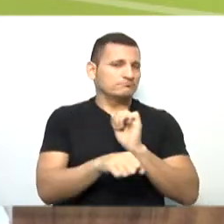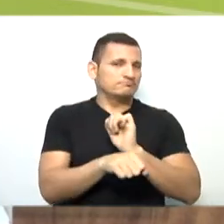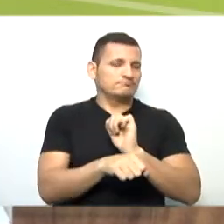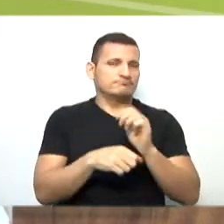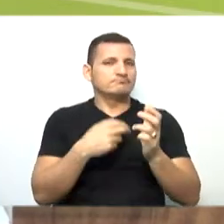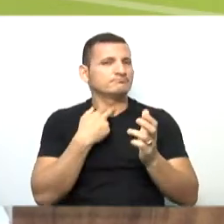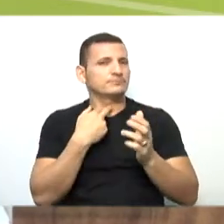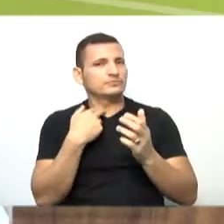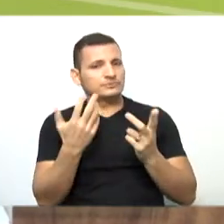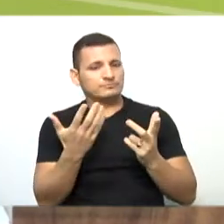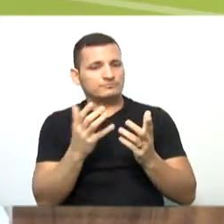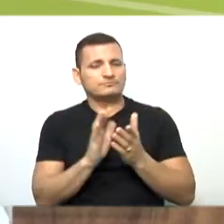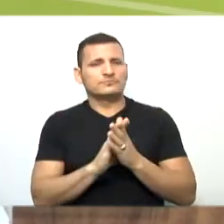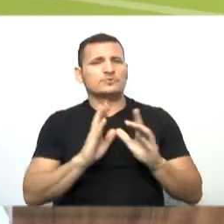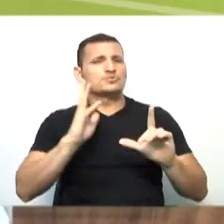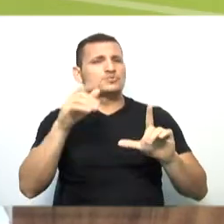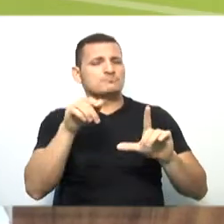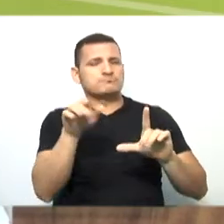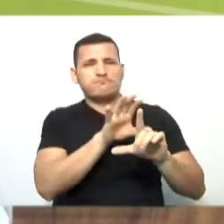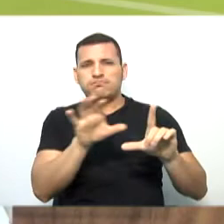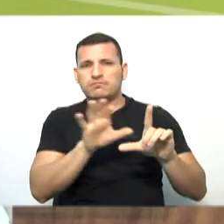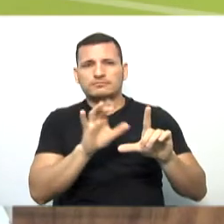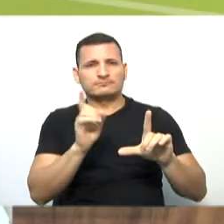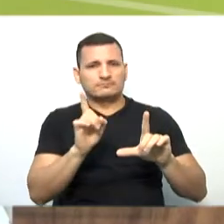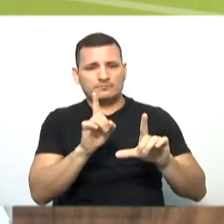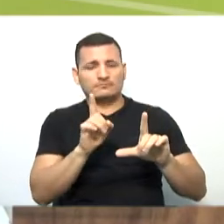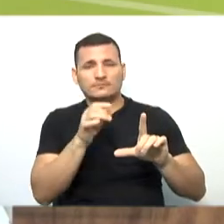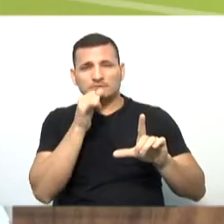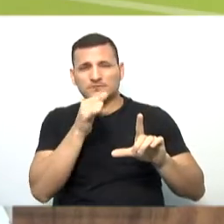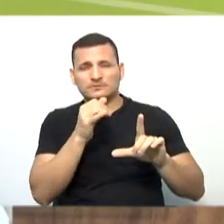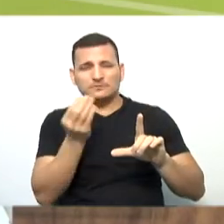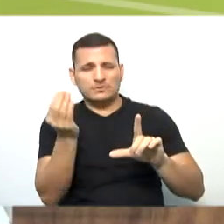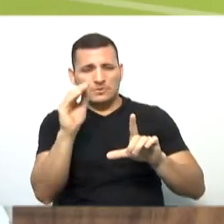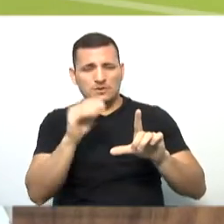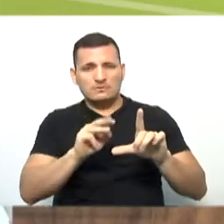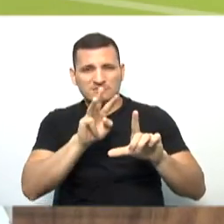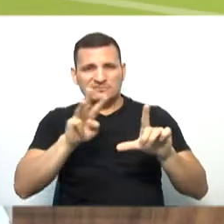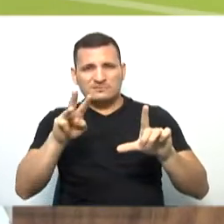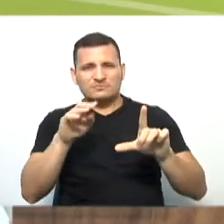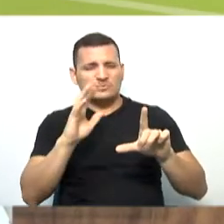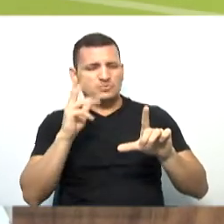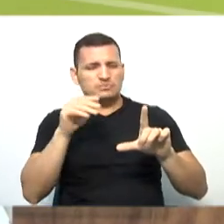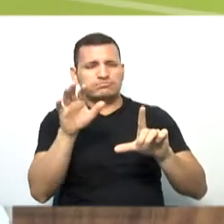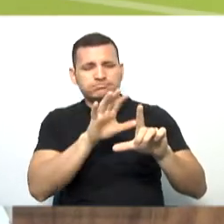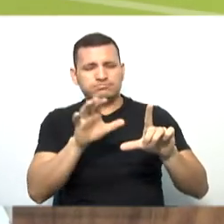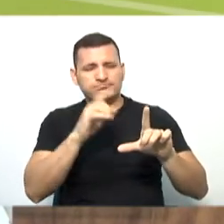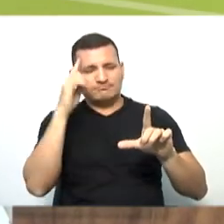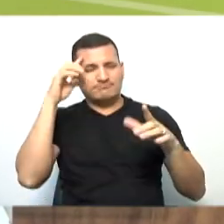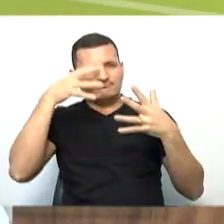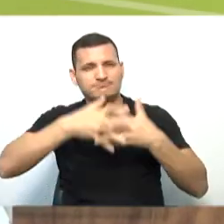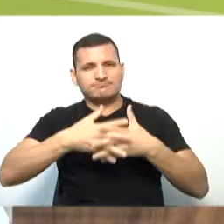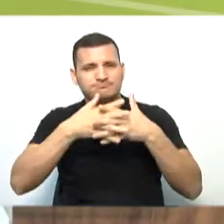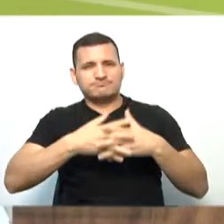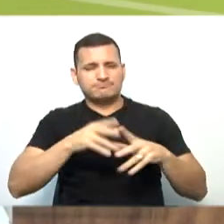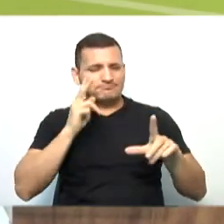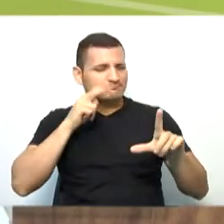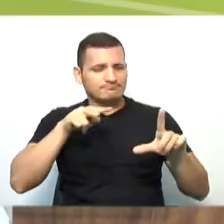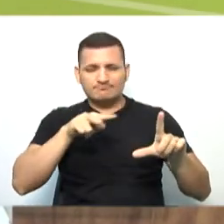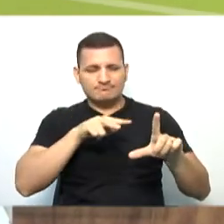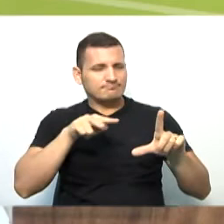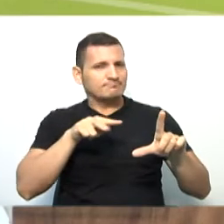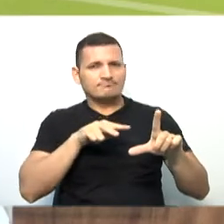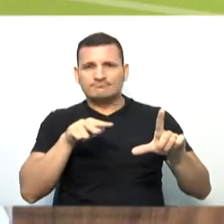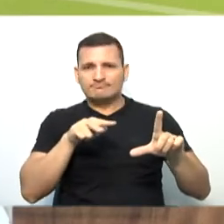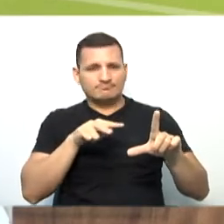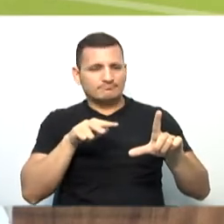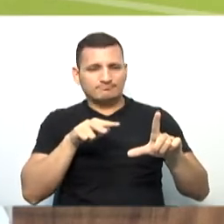ser desse jeito. Nem tudo tem que se mexer na página. Se vocês colocar tudo no site para se mexer, fica tudo muito confuso, um pouco de identificar. Então tem que